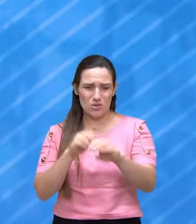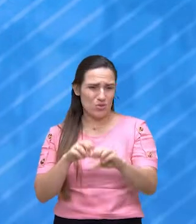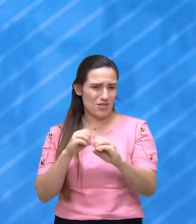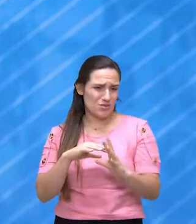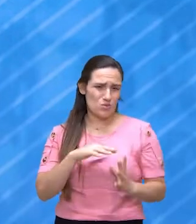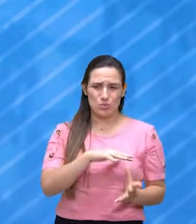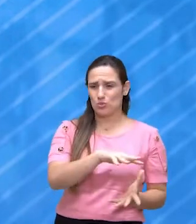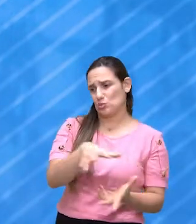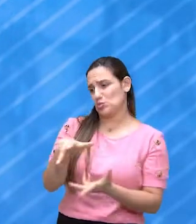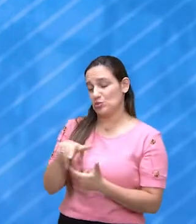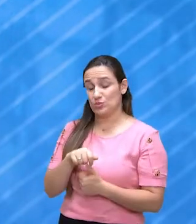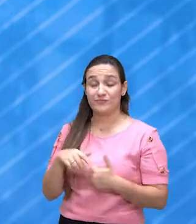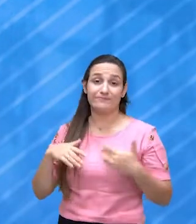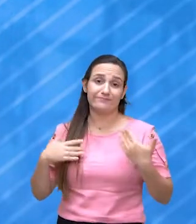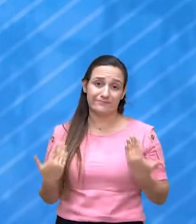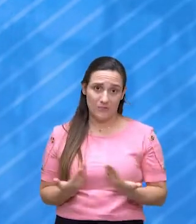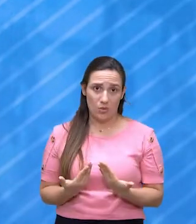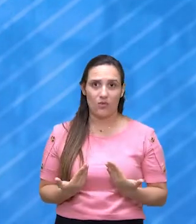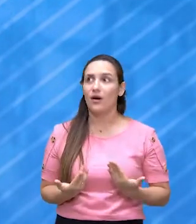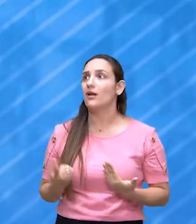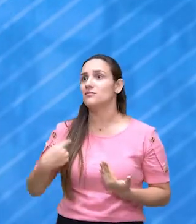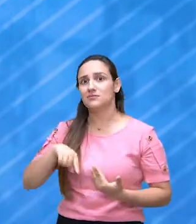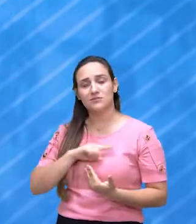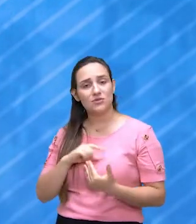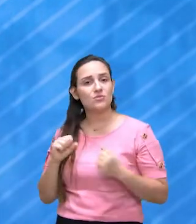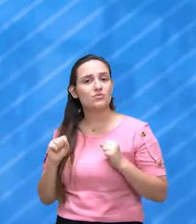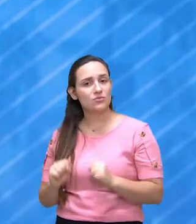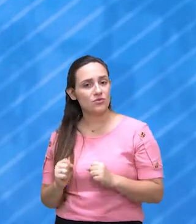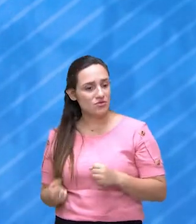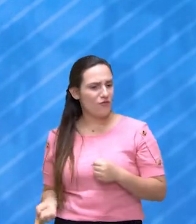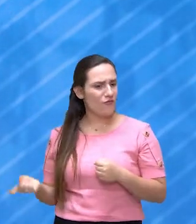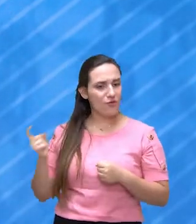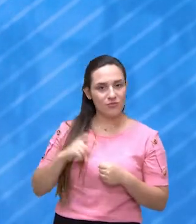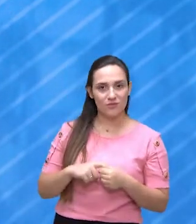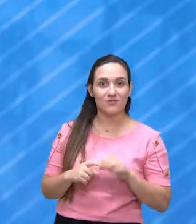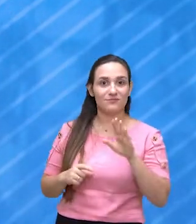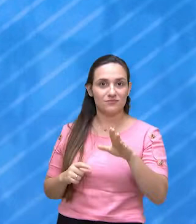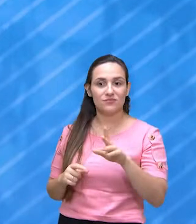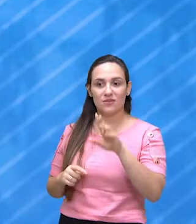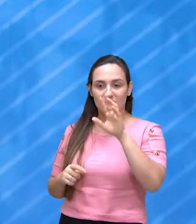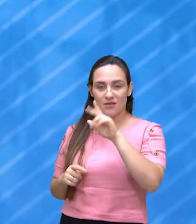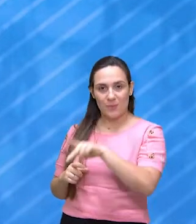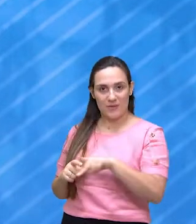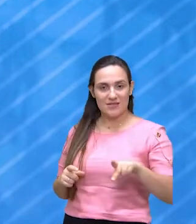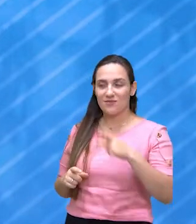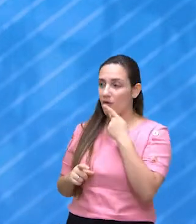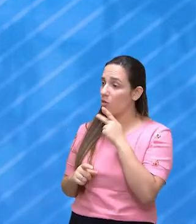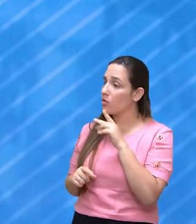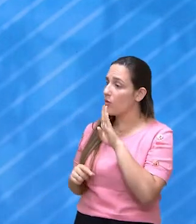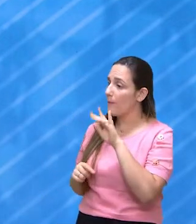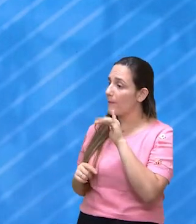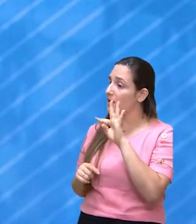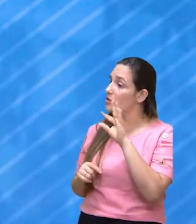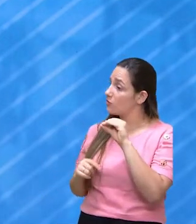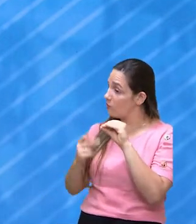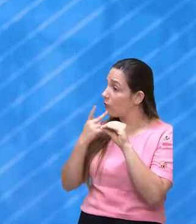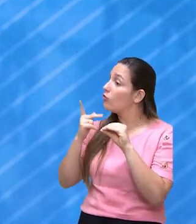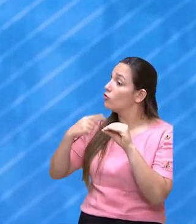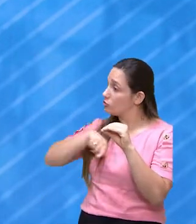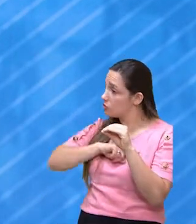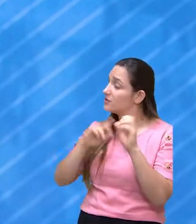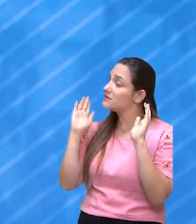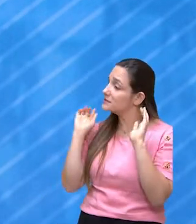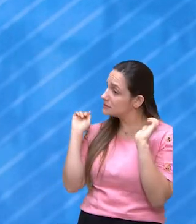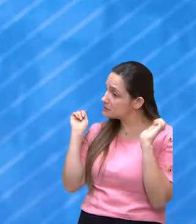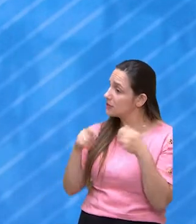como toda educação do mundo todo Oi e aí poder voltar é quando Obito me deu esse desafio ele falou lá vamos fazer aula